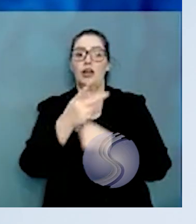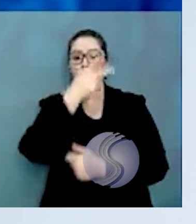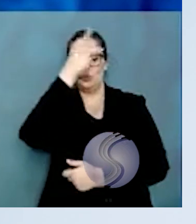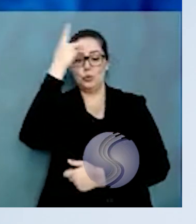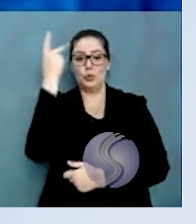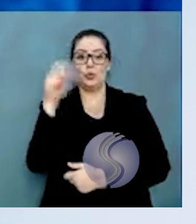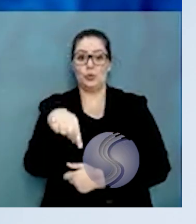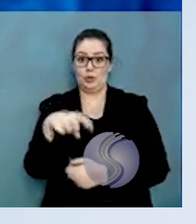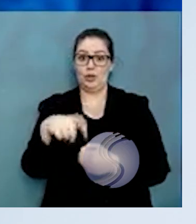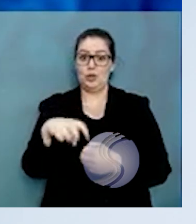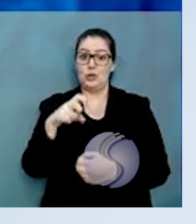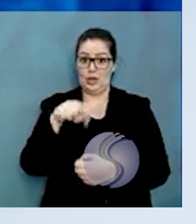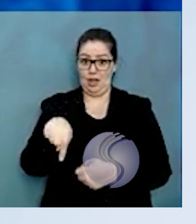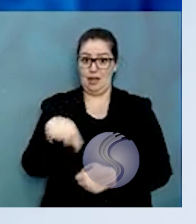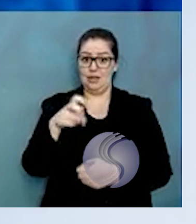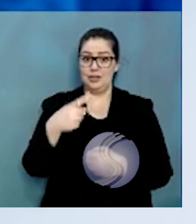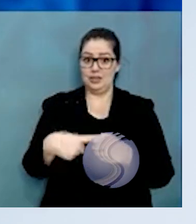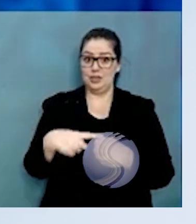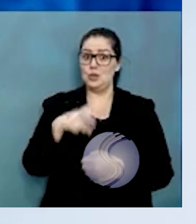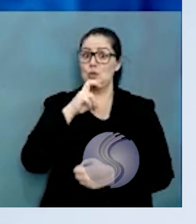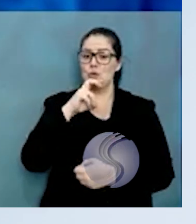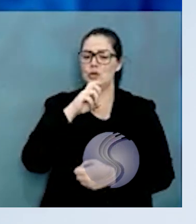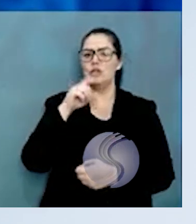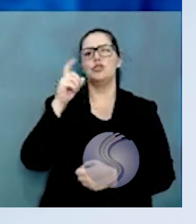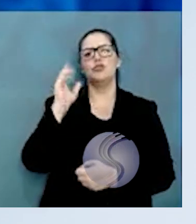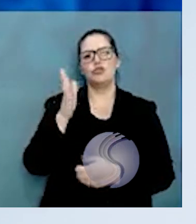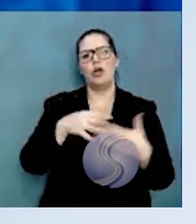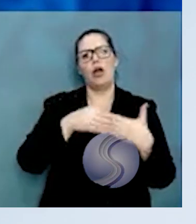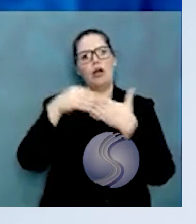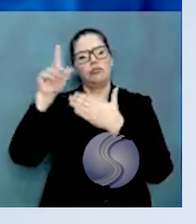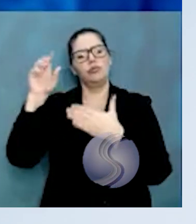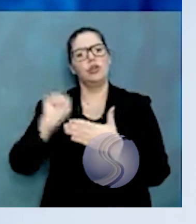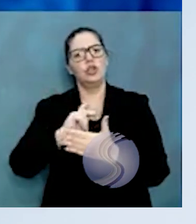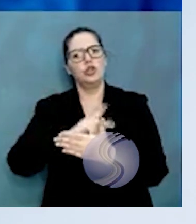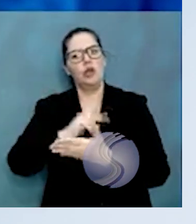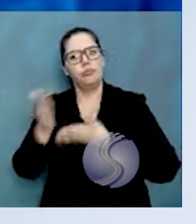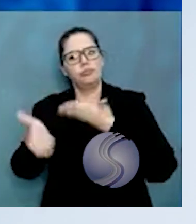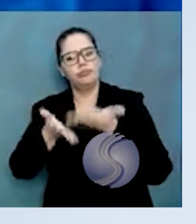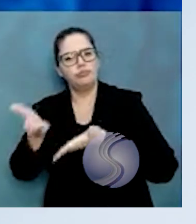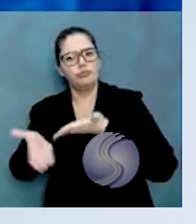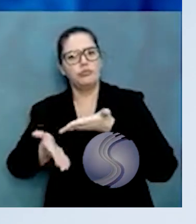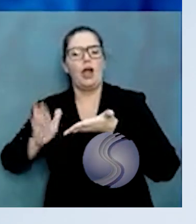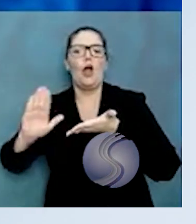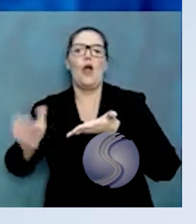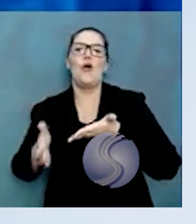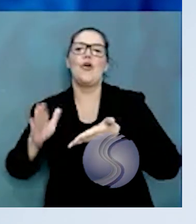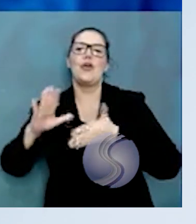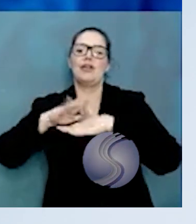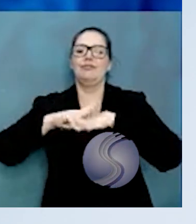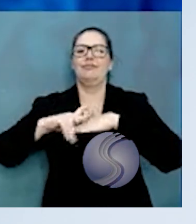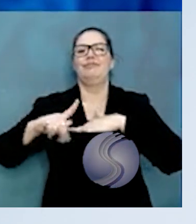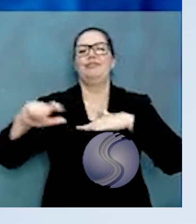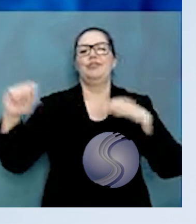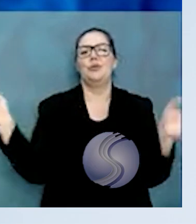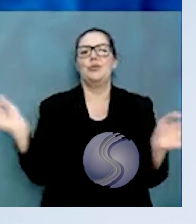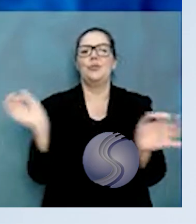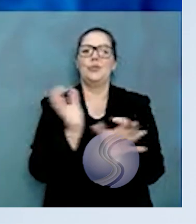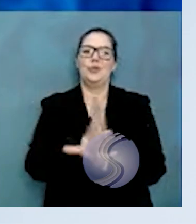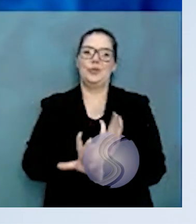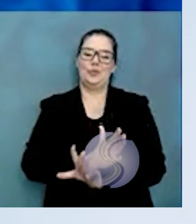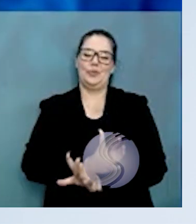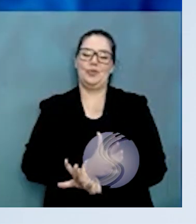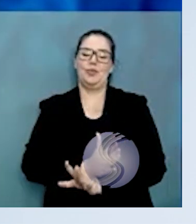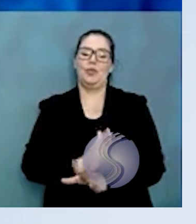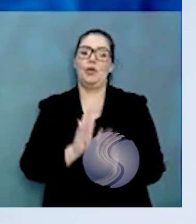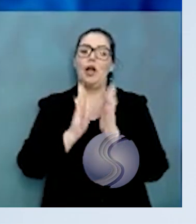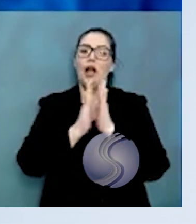ontem que nós trouxemos de Sinop curados, tá? Do Hospital Regional. Graças a Deus, e